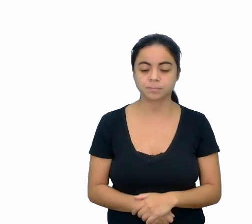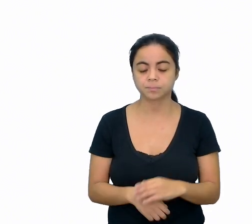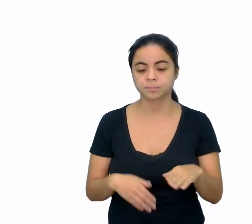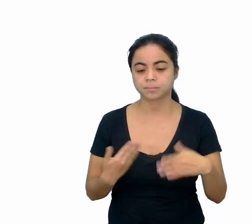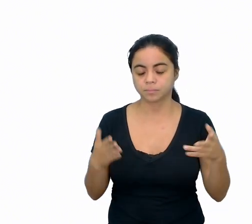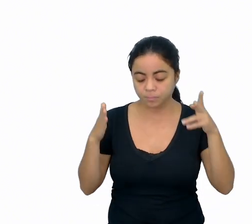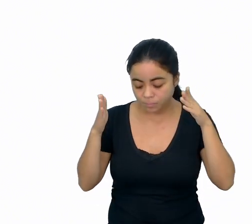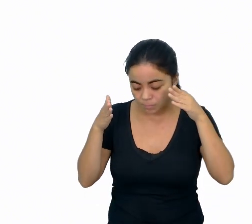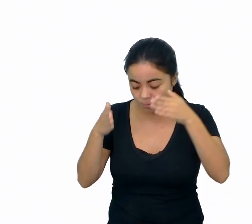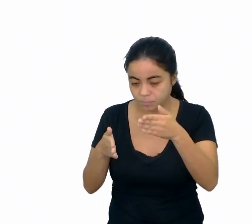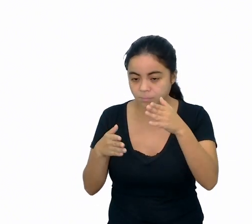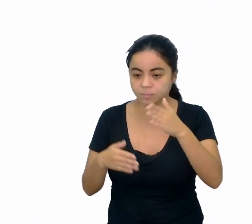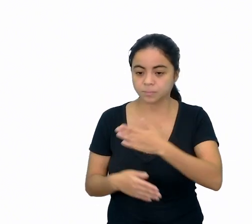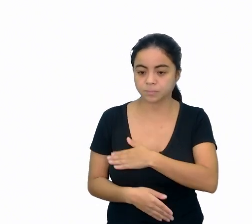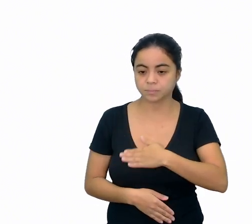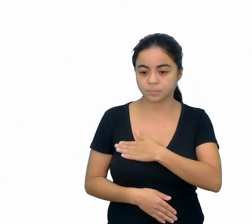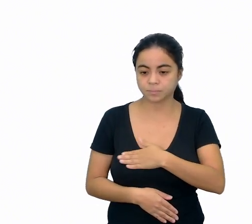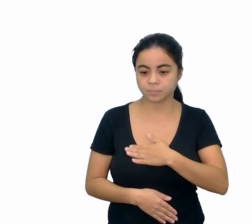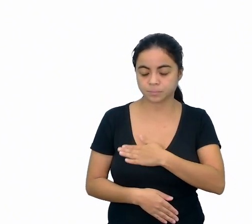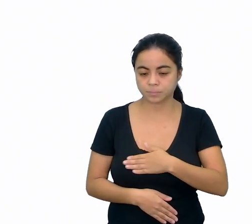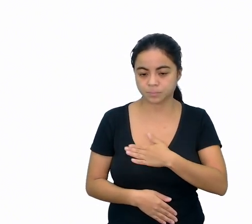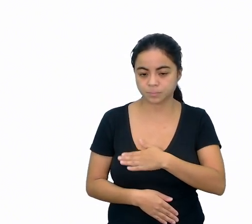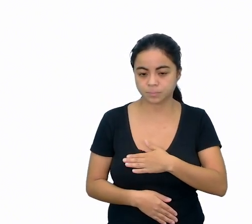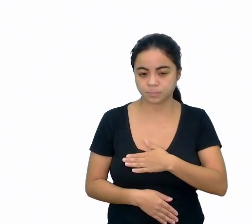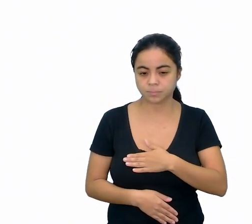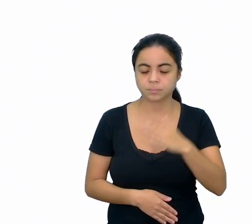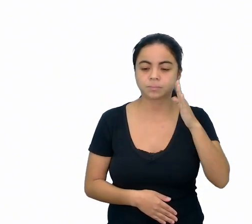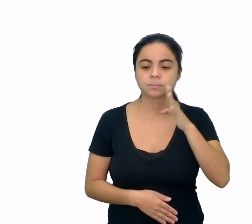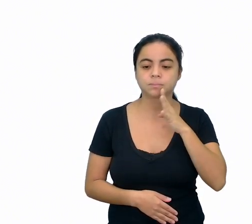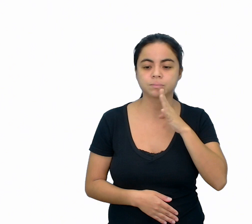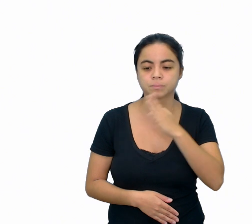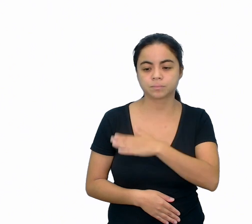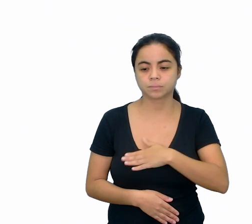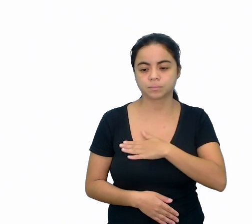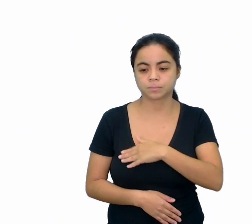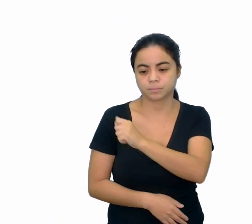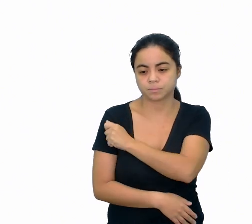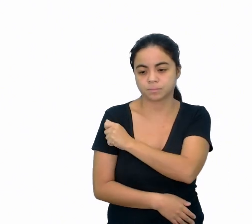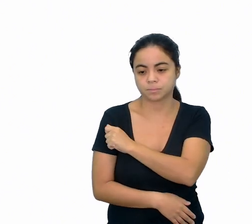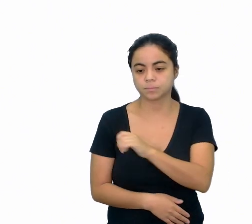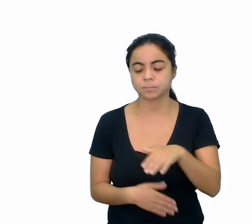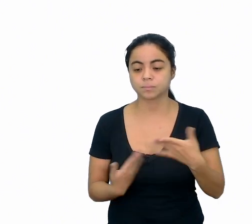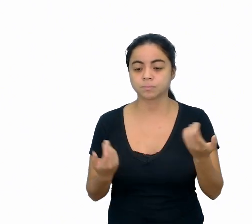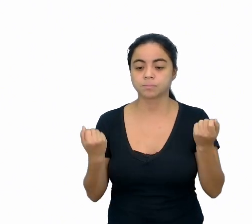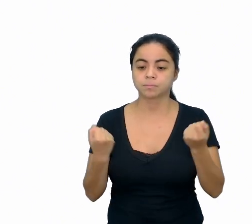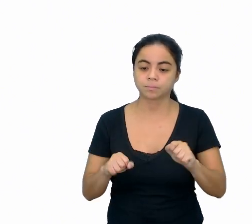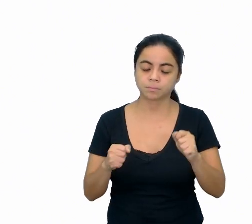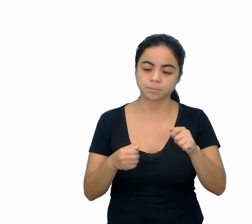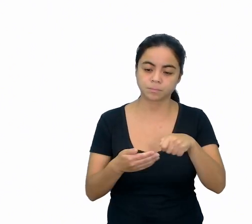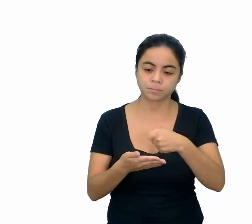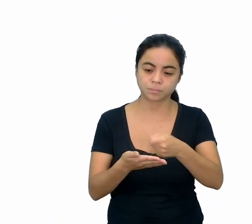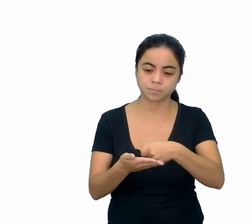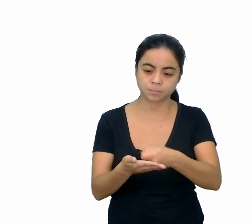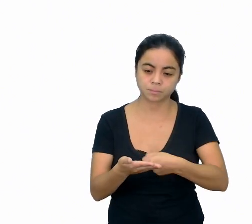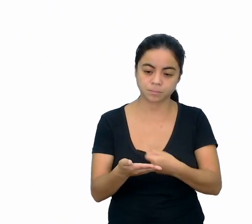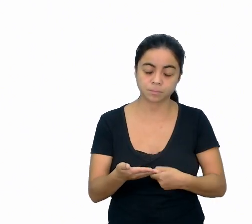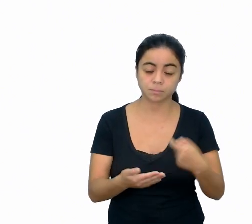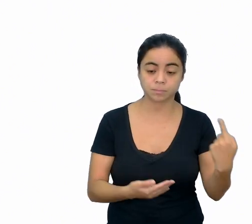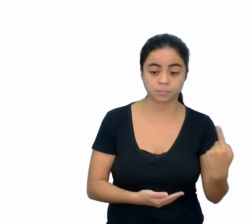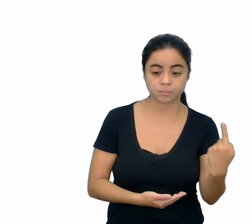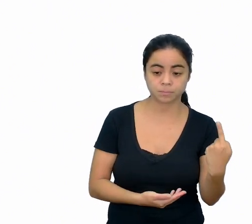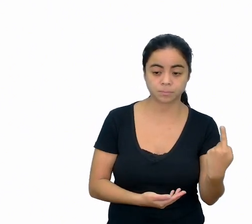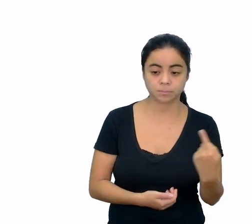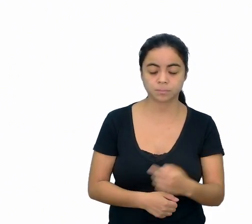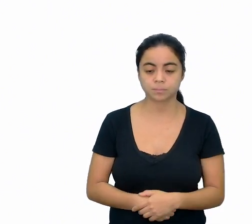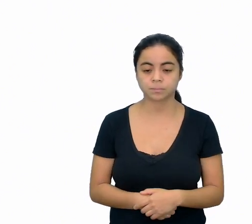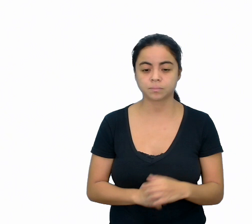de conhecer as preferências dos estudantes, a atividade lhes dá a possibilidade de escreverem por si mesmos,